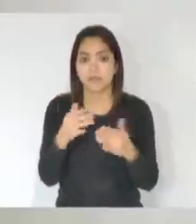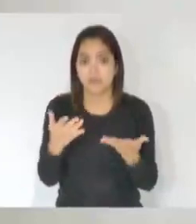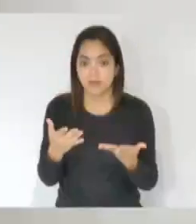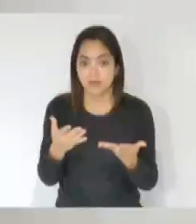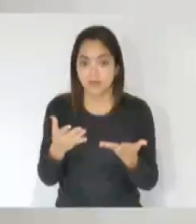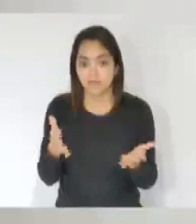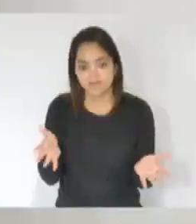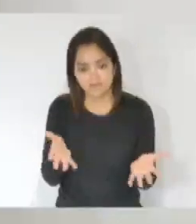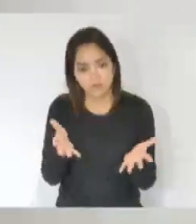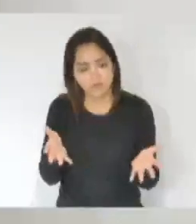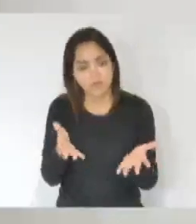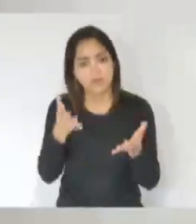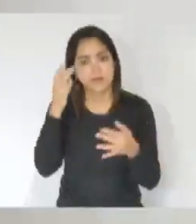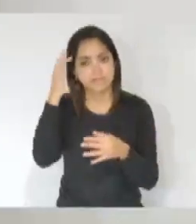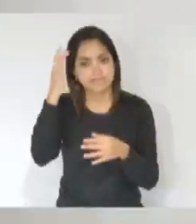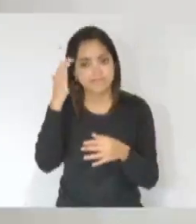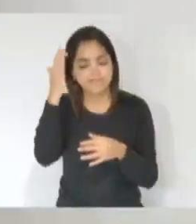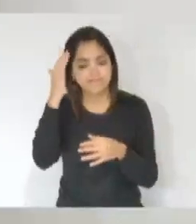provocá-los a uma reflexão.